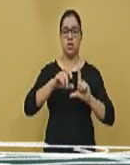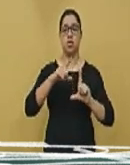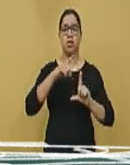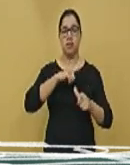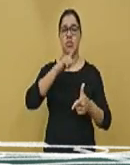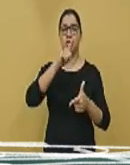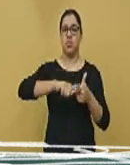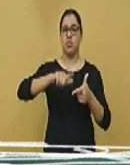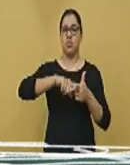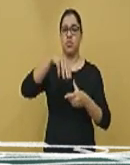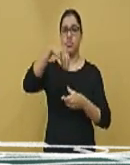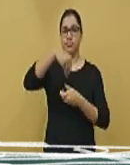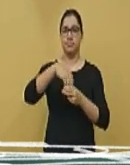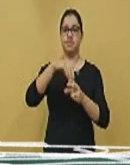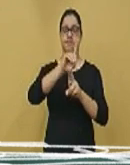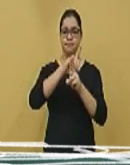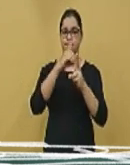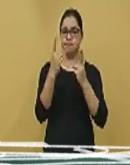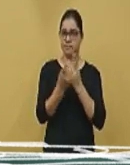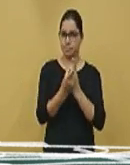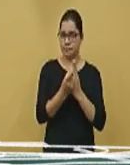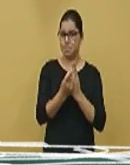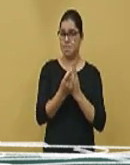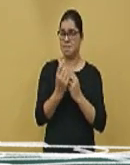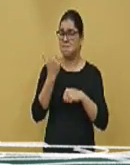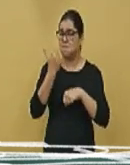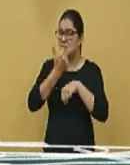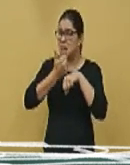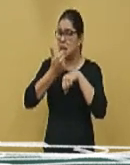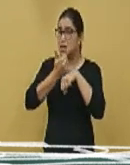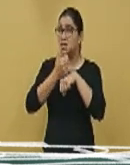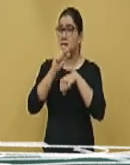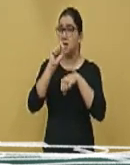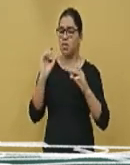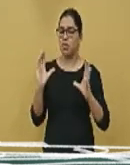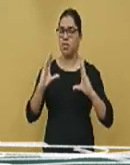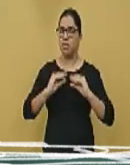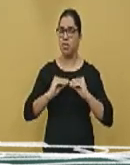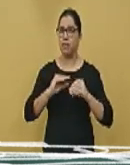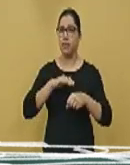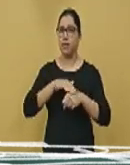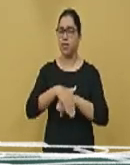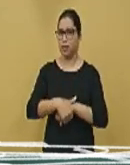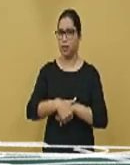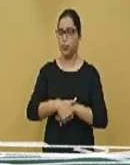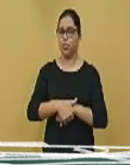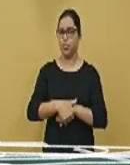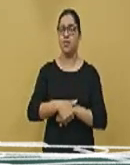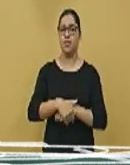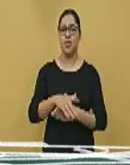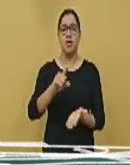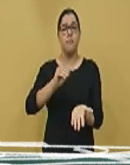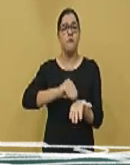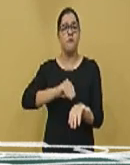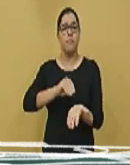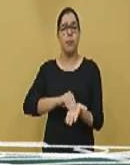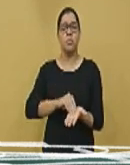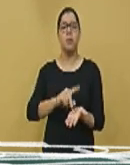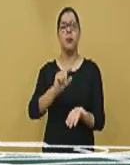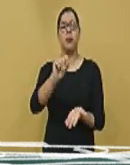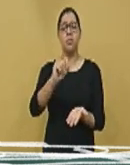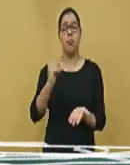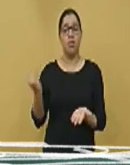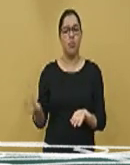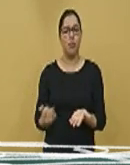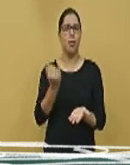na universidade. Principalmente as do período noturno. Elas não estão sendo reconhecidas como os cursos da importância